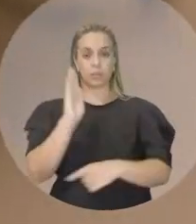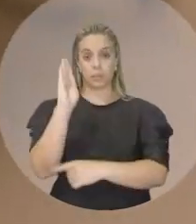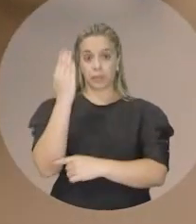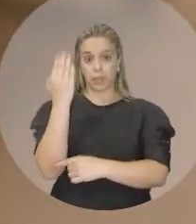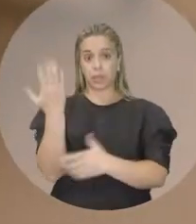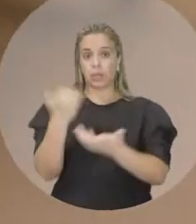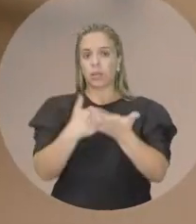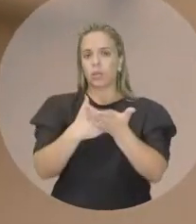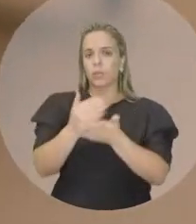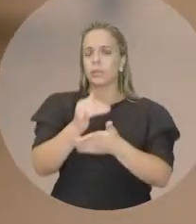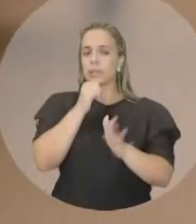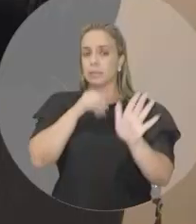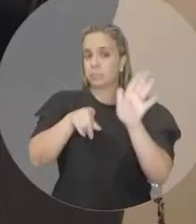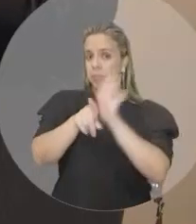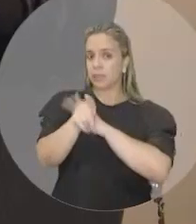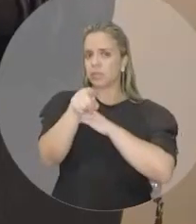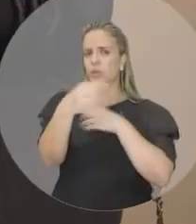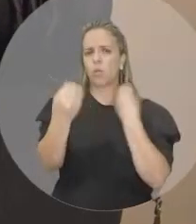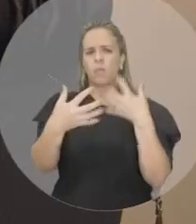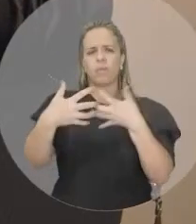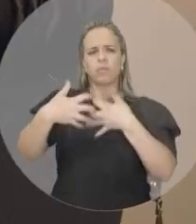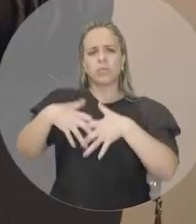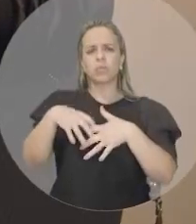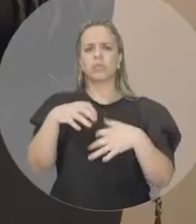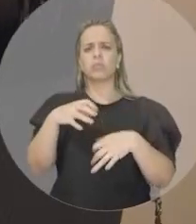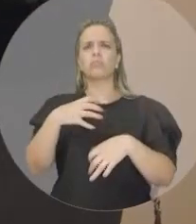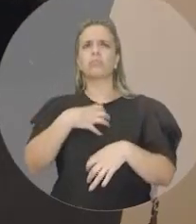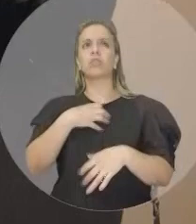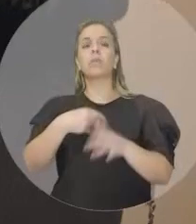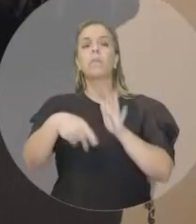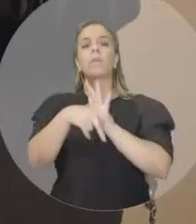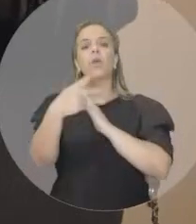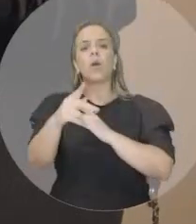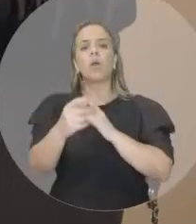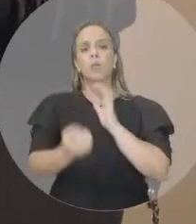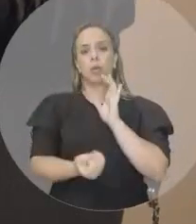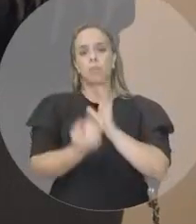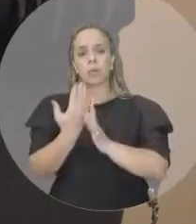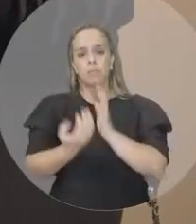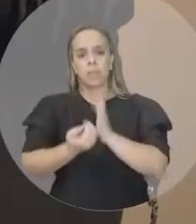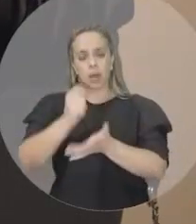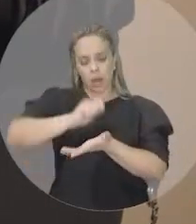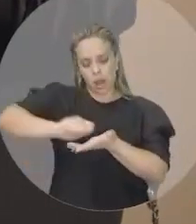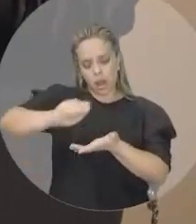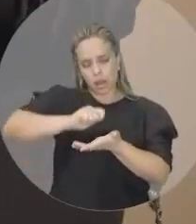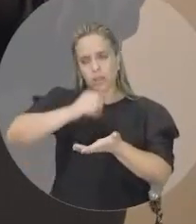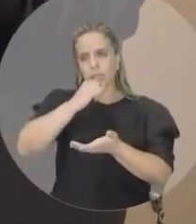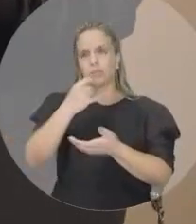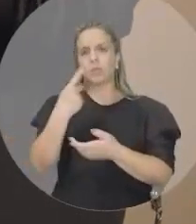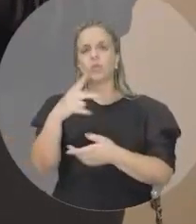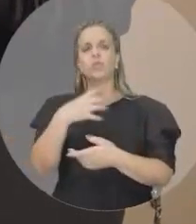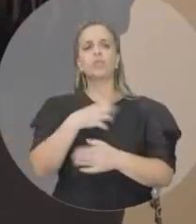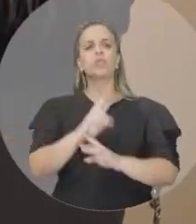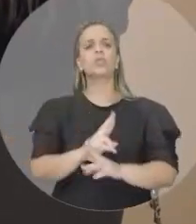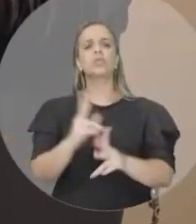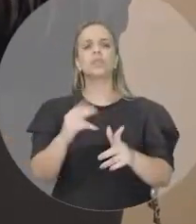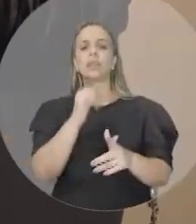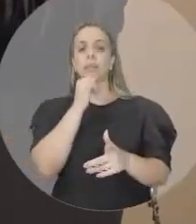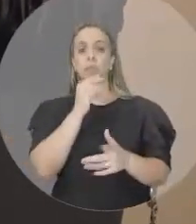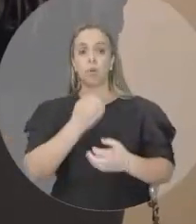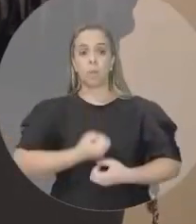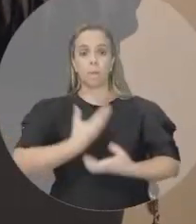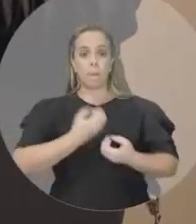começar perguntando para você como funciona o seu processo criativo, qual é a diferença na produção da